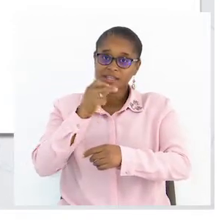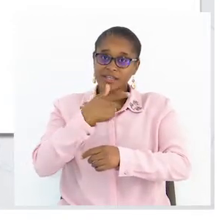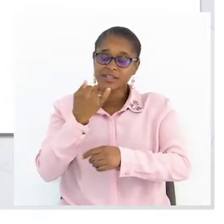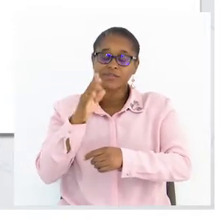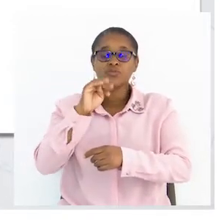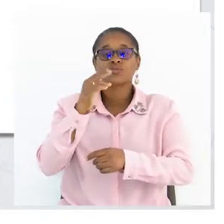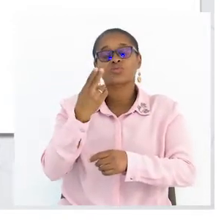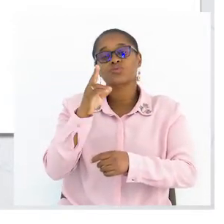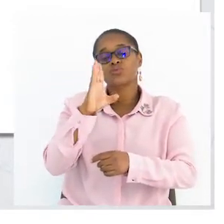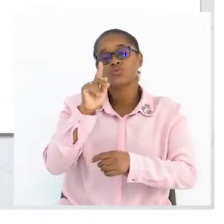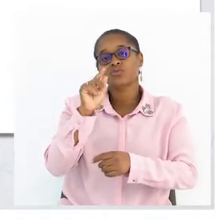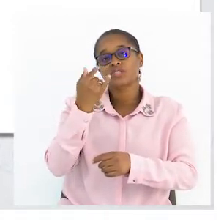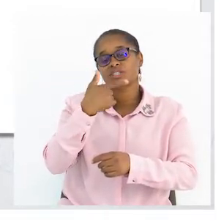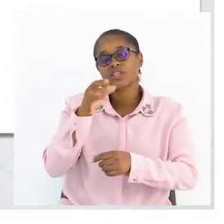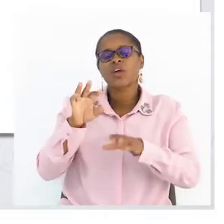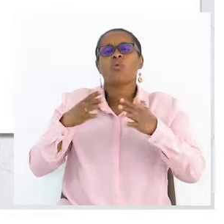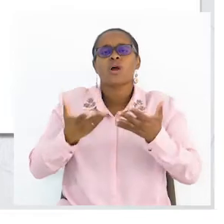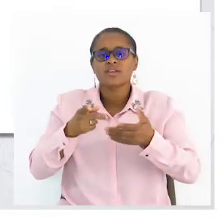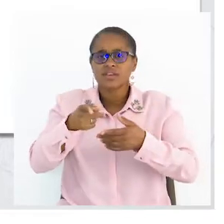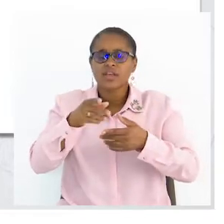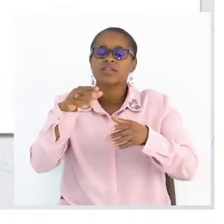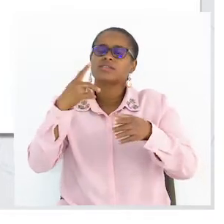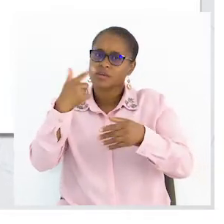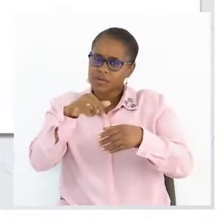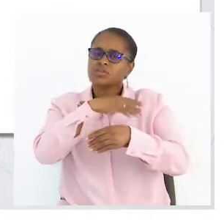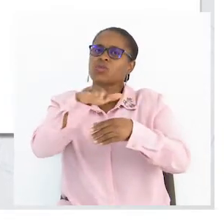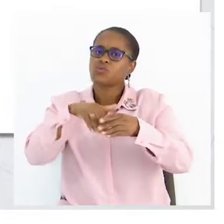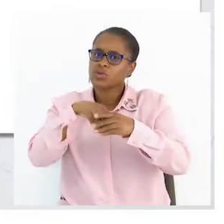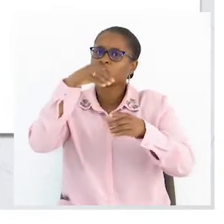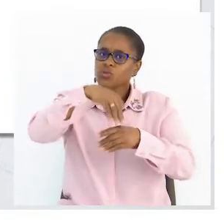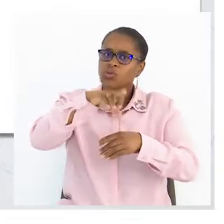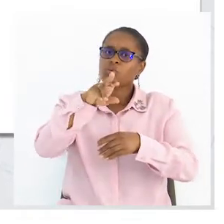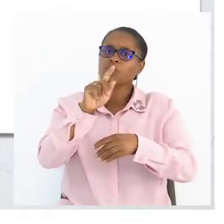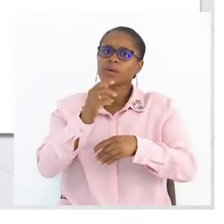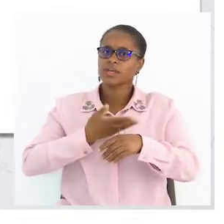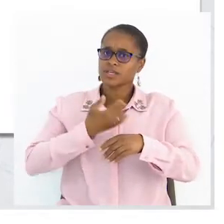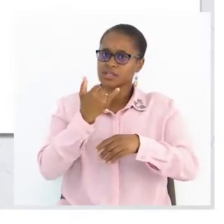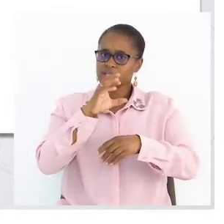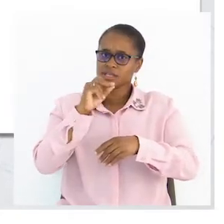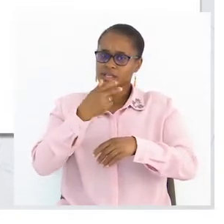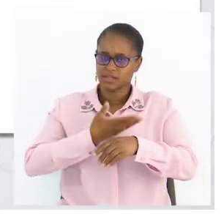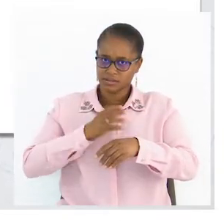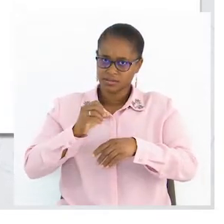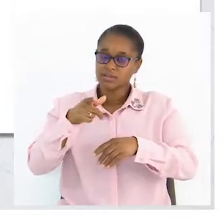características? Faz parte do predicado. Além disso, completa o sentido do